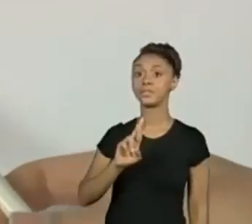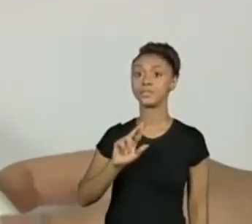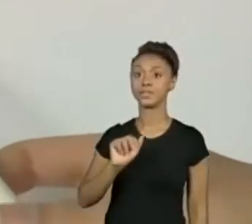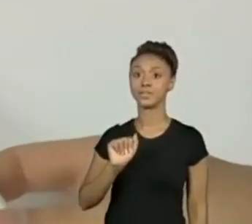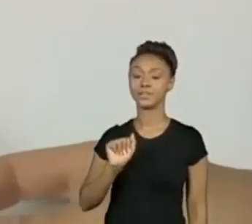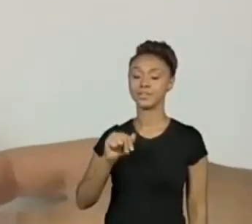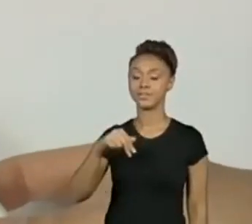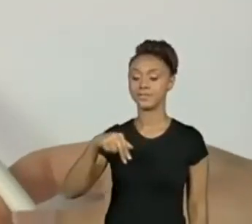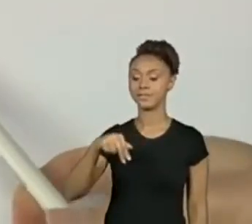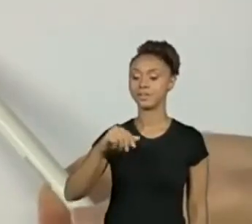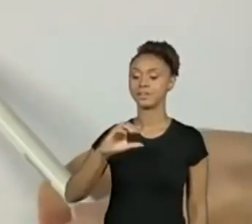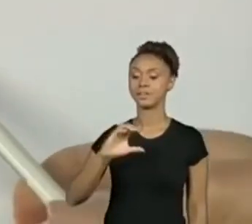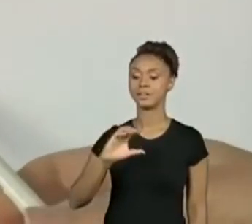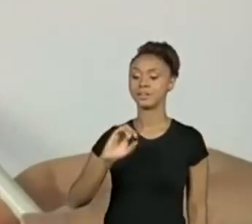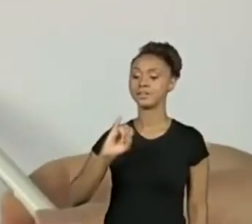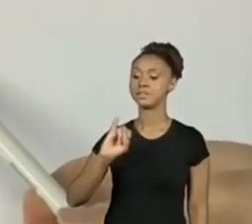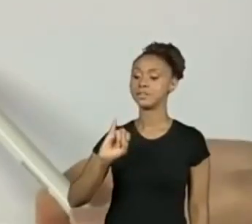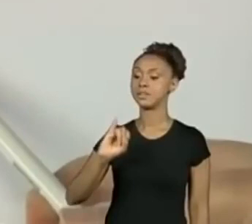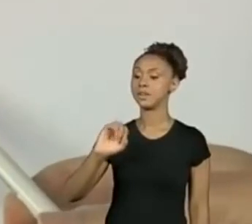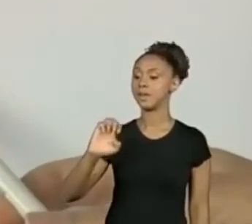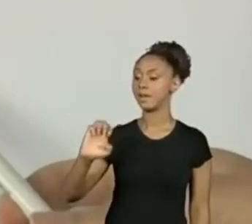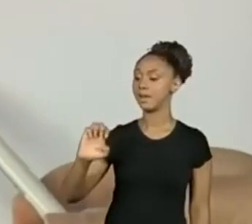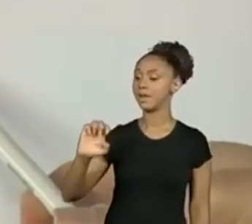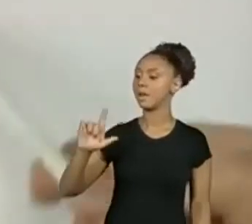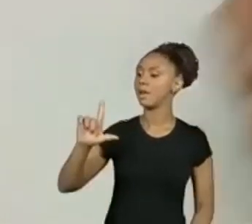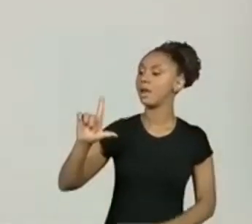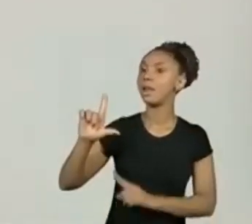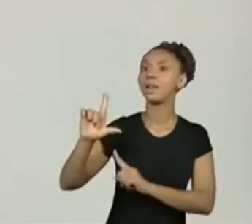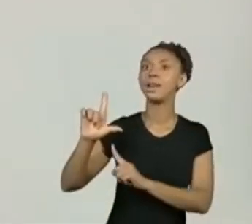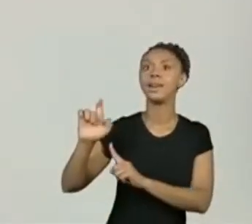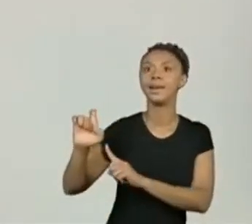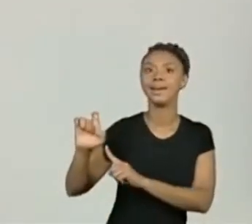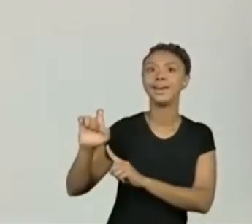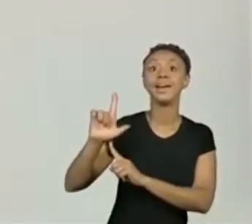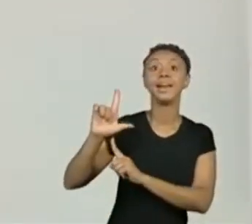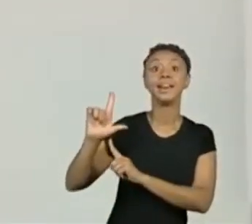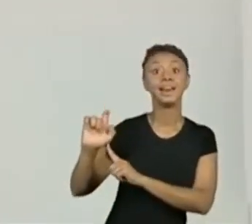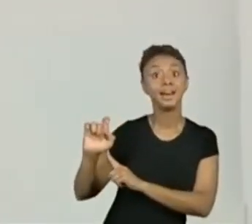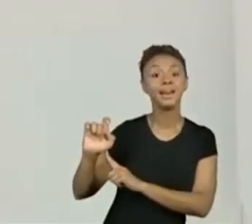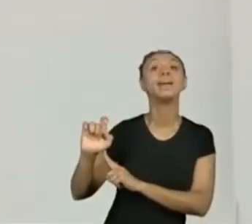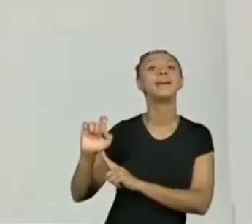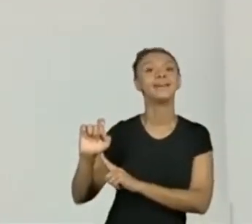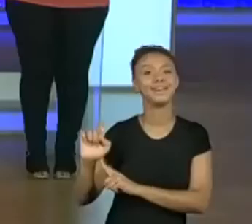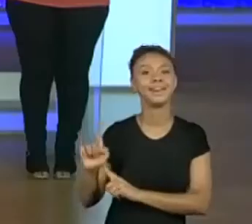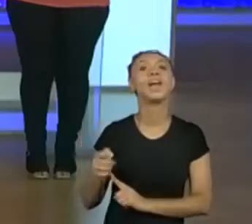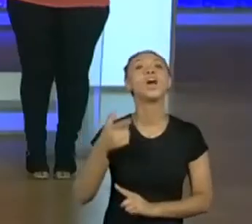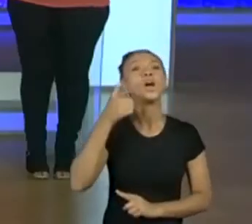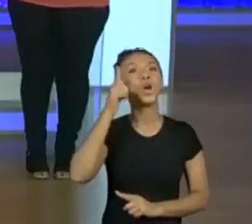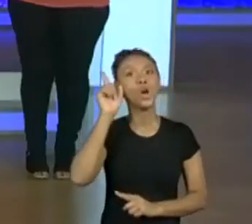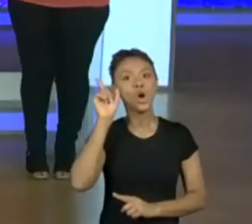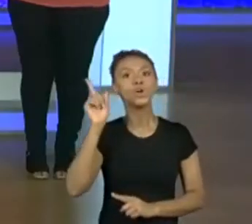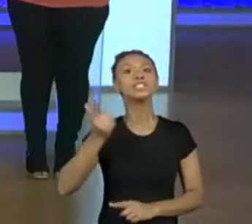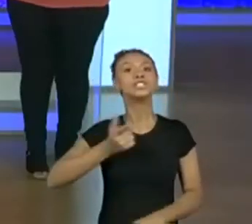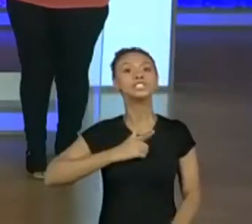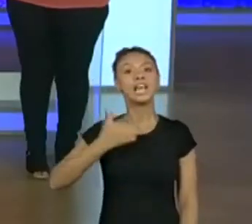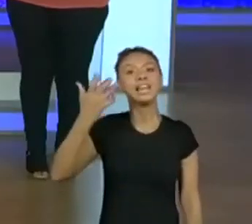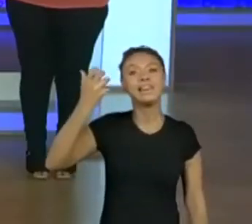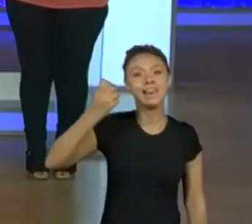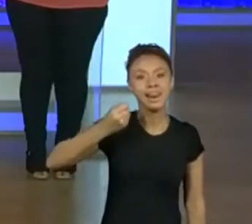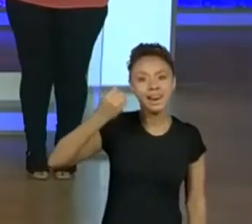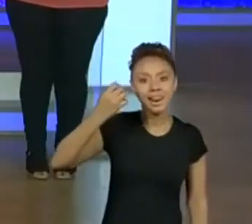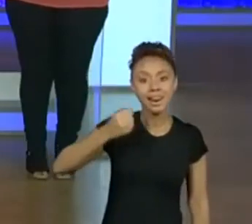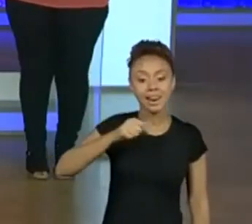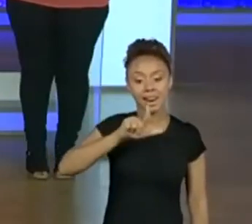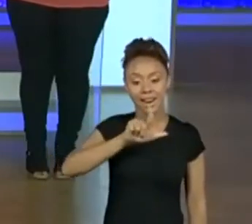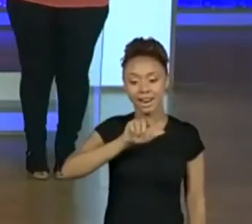Franciele, ó. O Lê de leitura, tá? Que ontem eles falaram também do leite. Do leite, da embalagem do leite também.